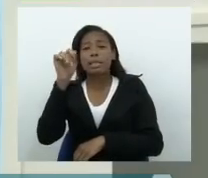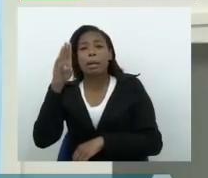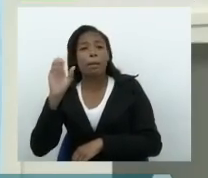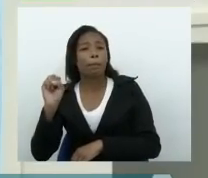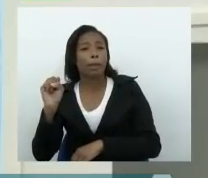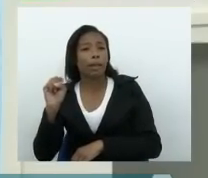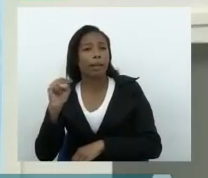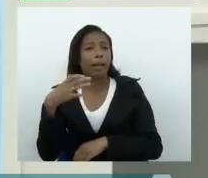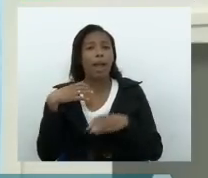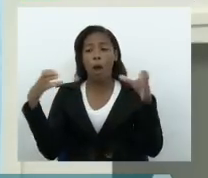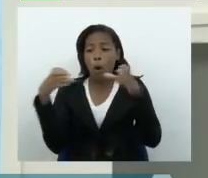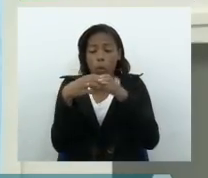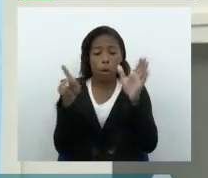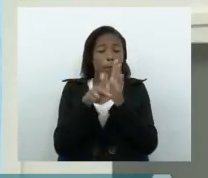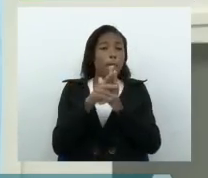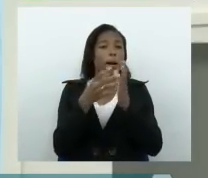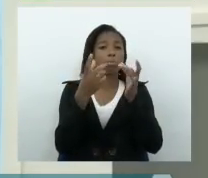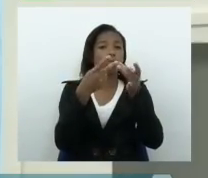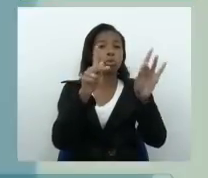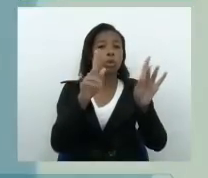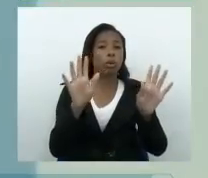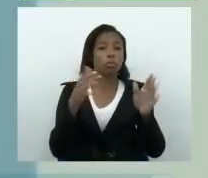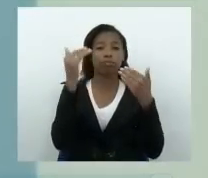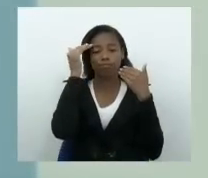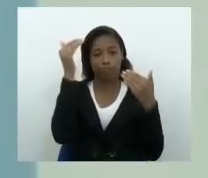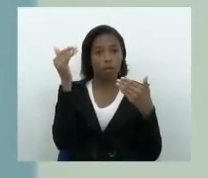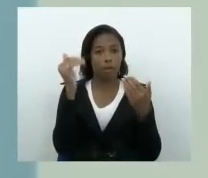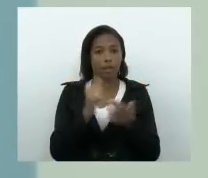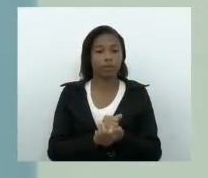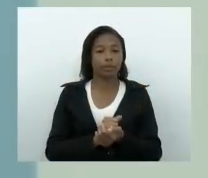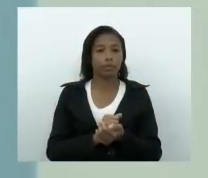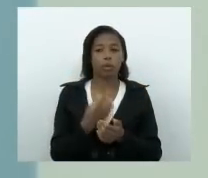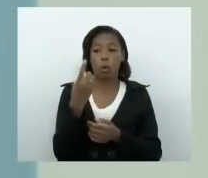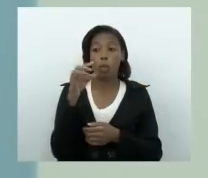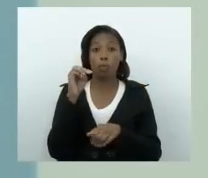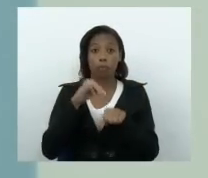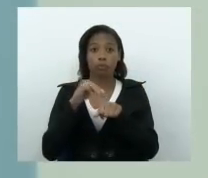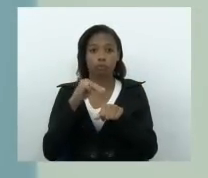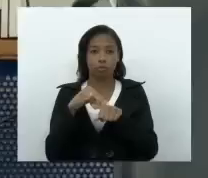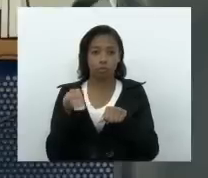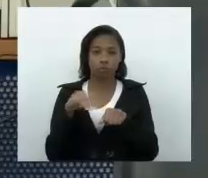praticamente uma chapa pura? Obrigado, jornalista. Candidato, 1 minuto e meio para a sua resposta.